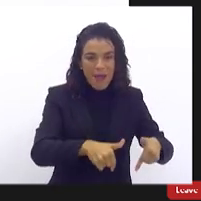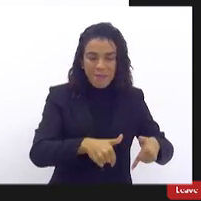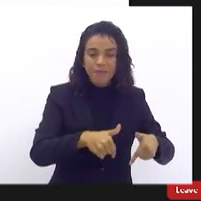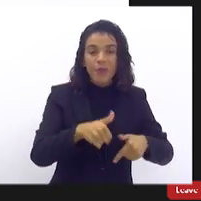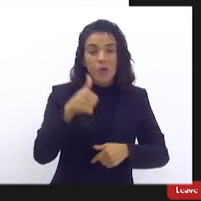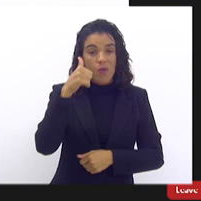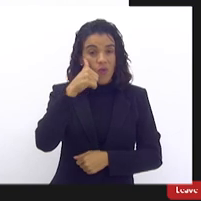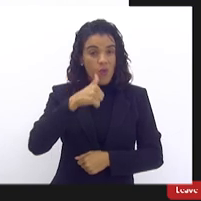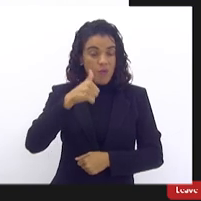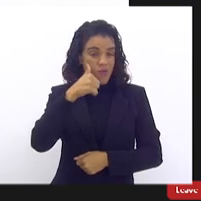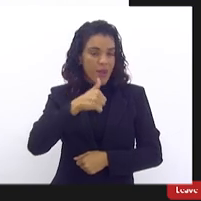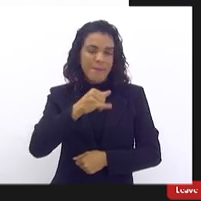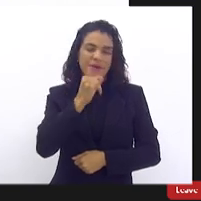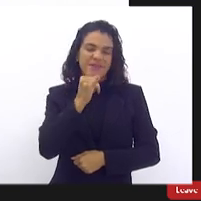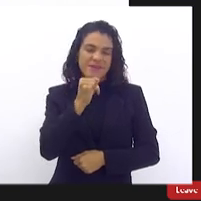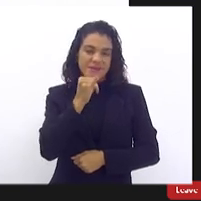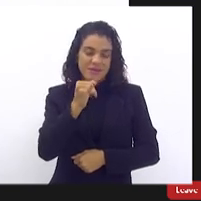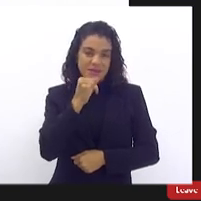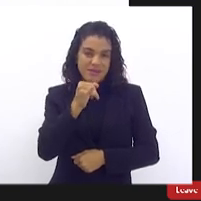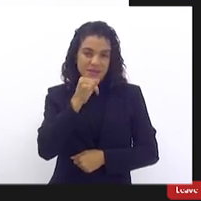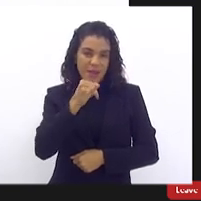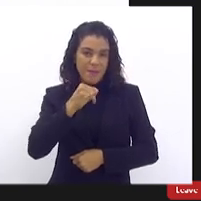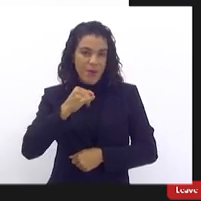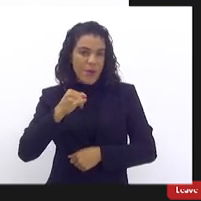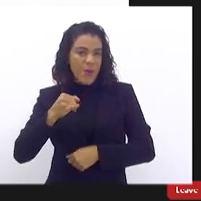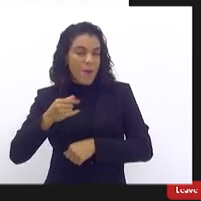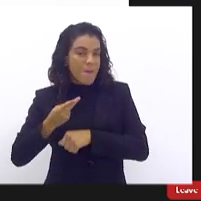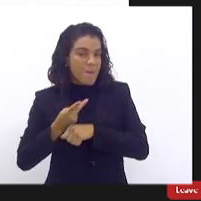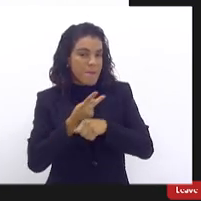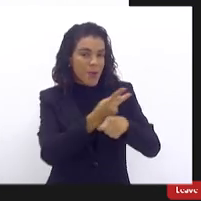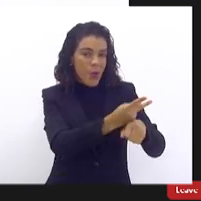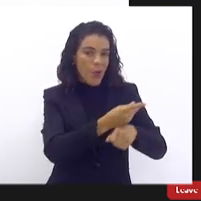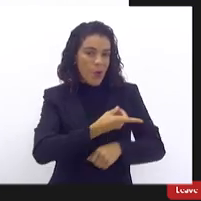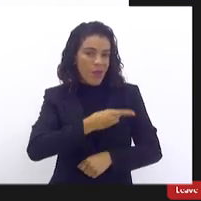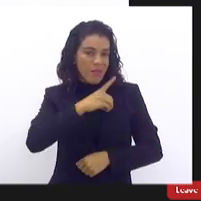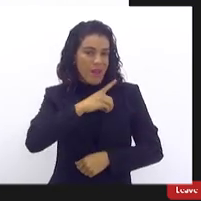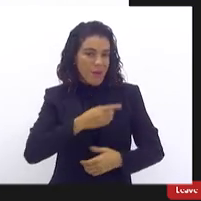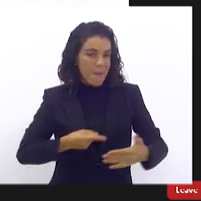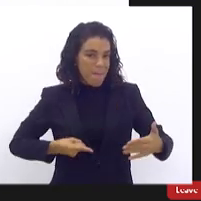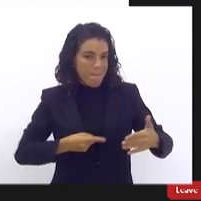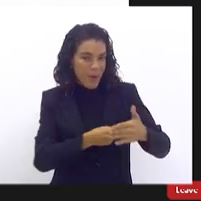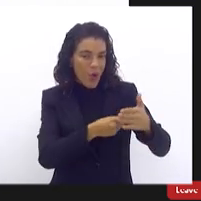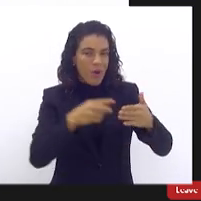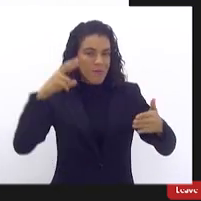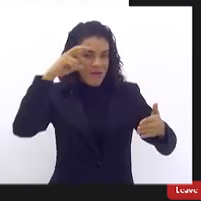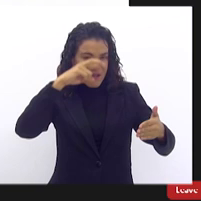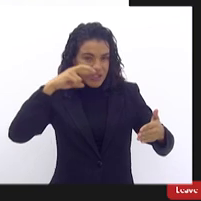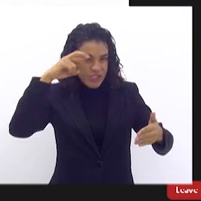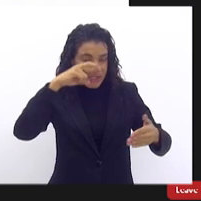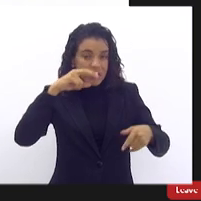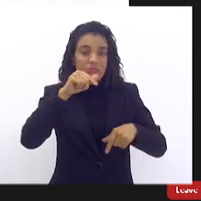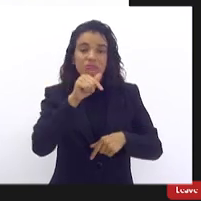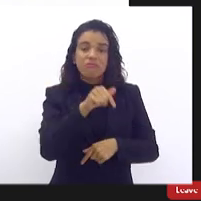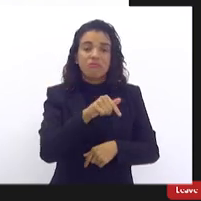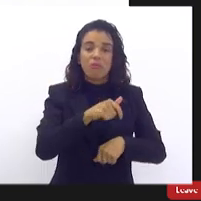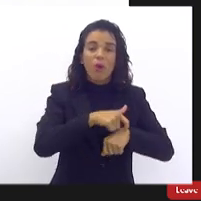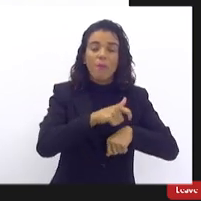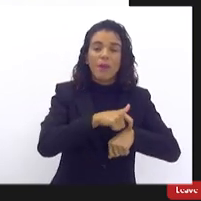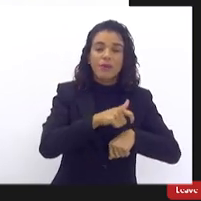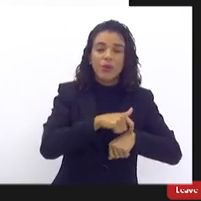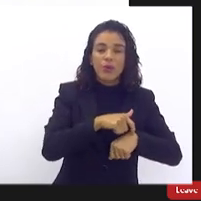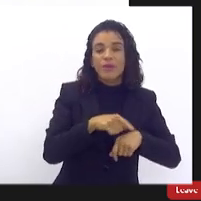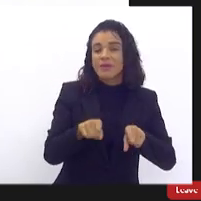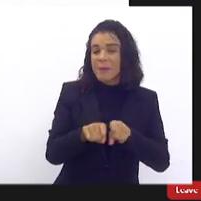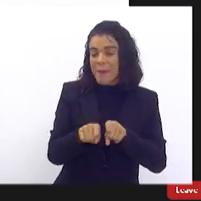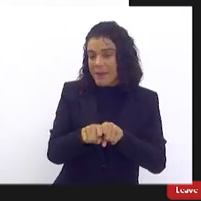uma mulher leva um caso desse para uma delegacia, até o momento de investigação, até o momento de